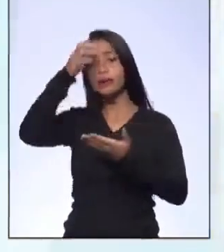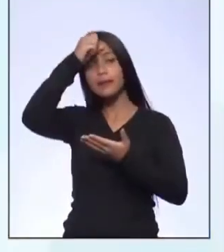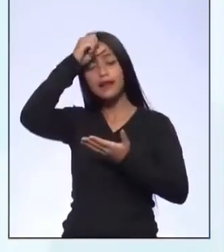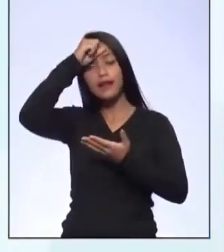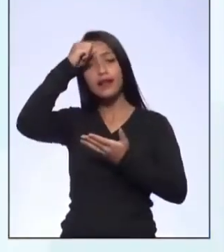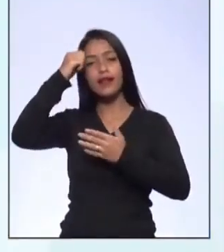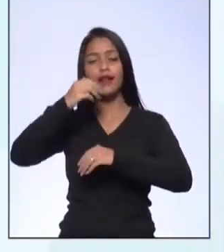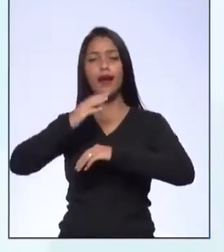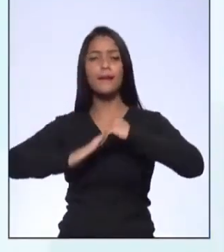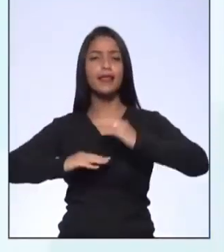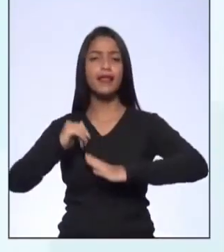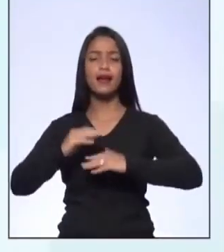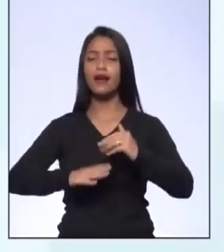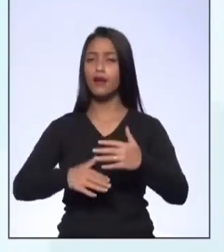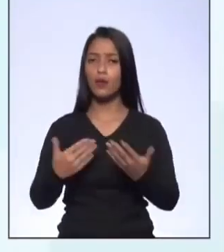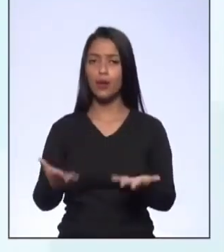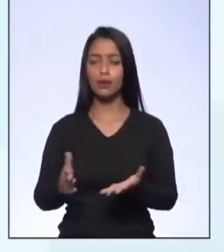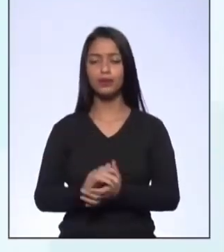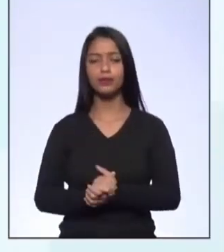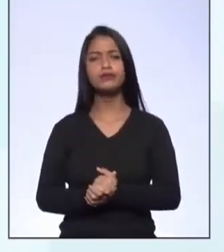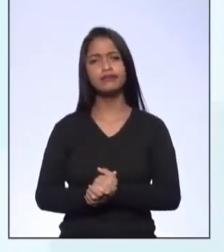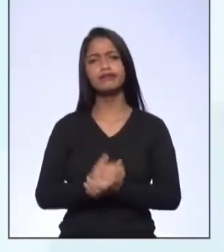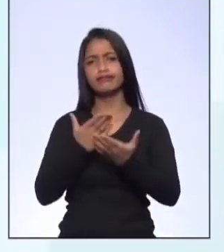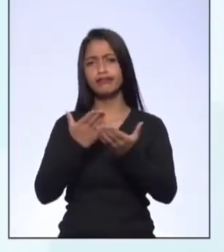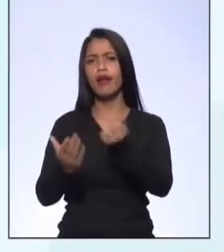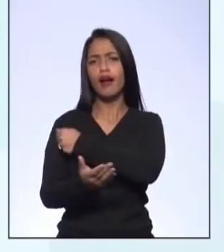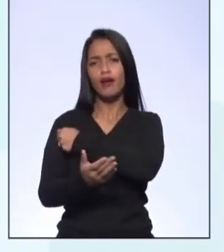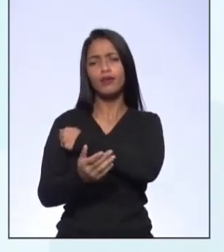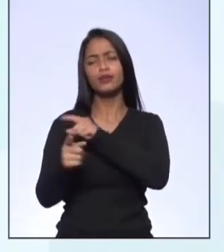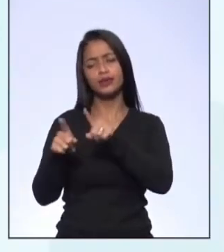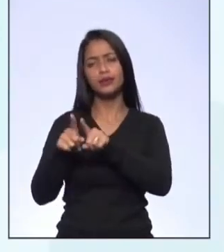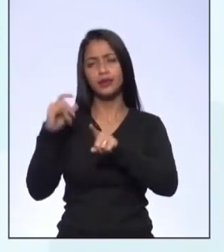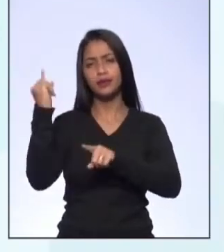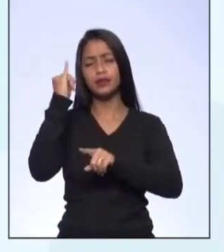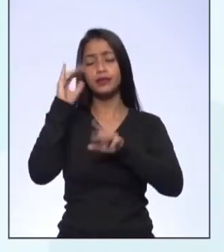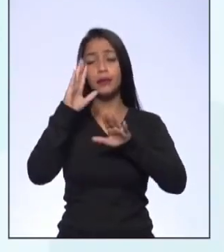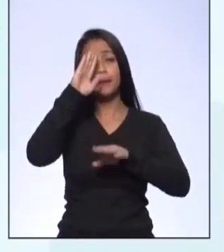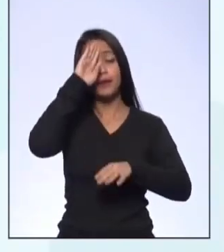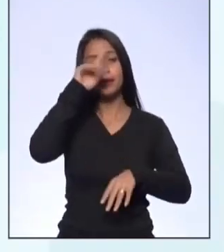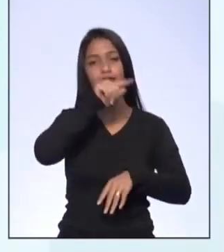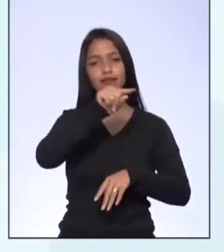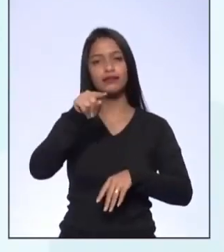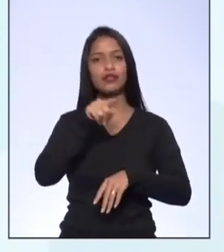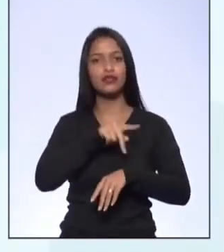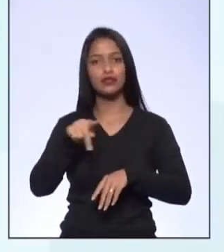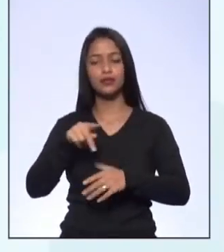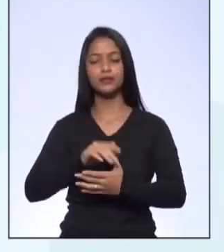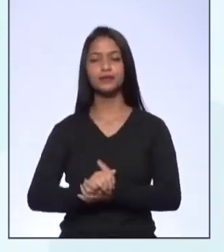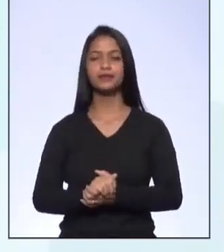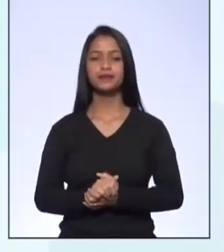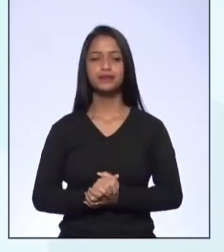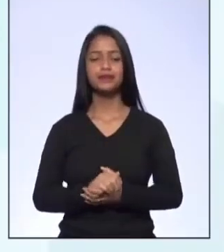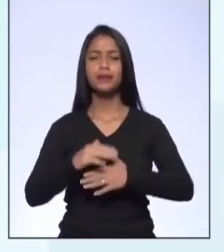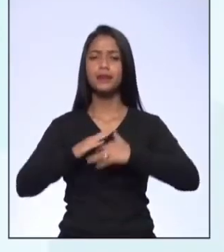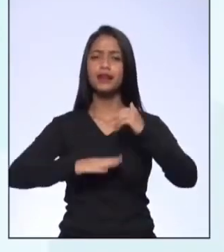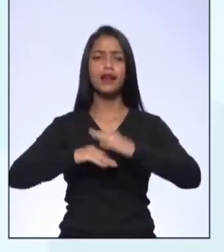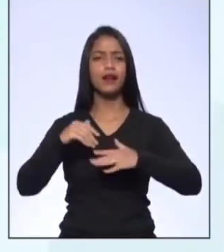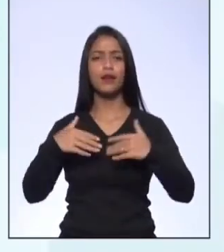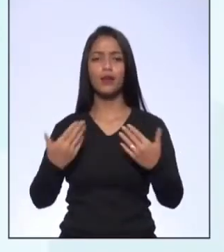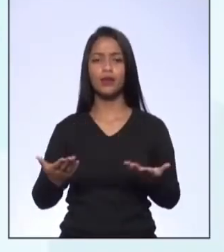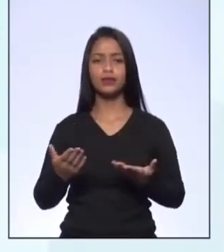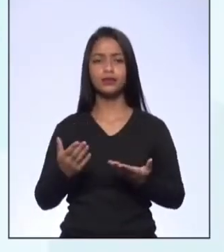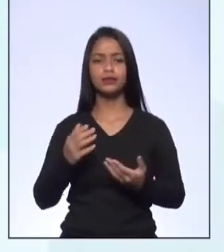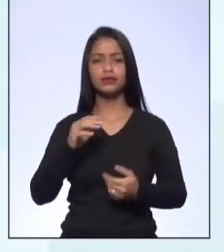nesta aula, tá ok? Lógico que para vocês também é importante, mas para os professores aí se situarem, né? Então é a